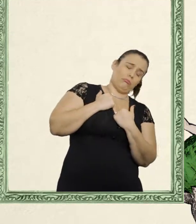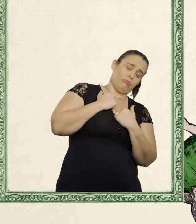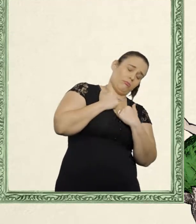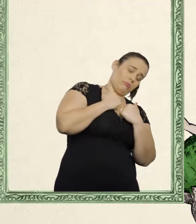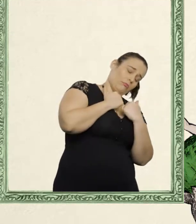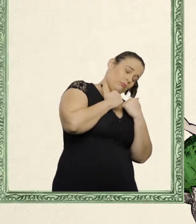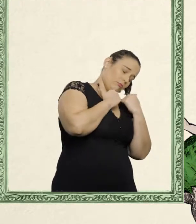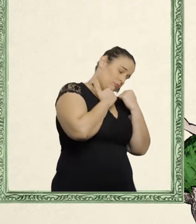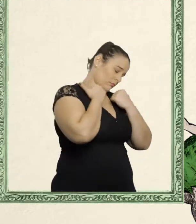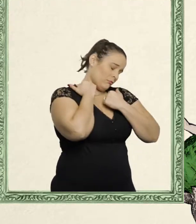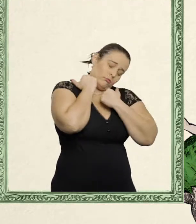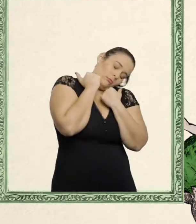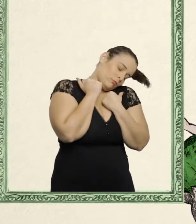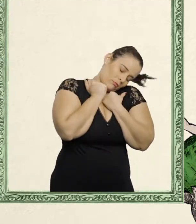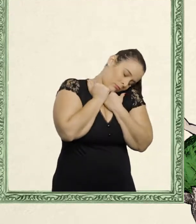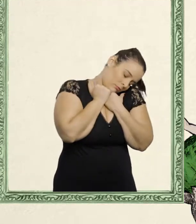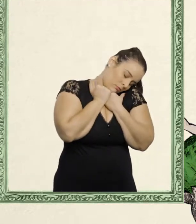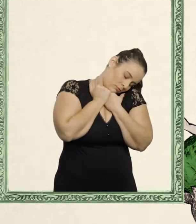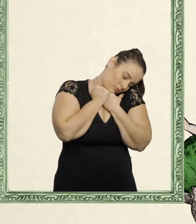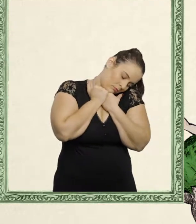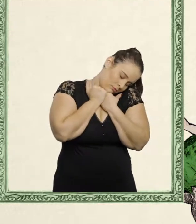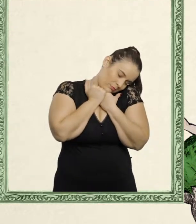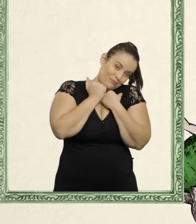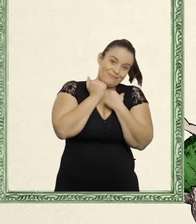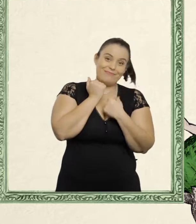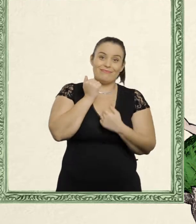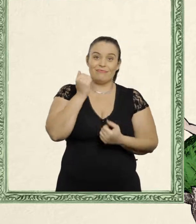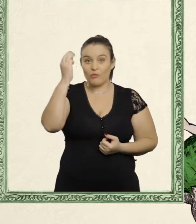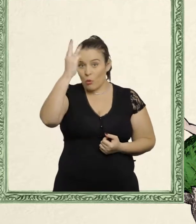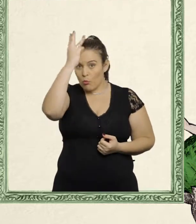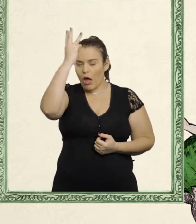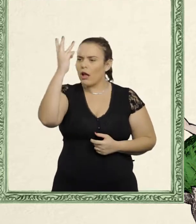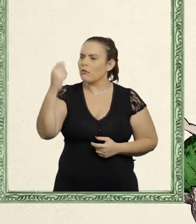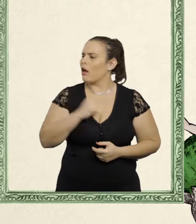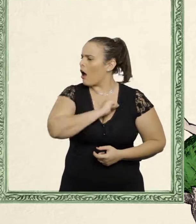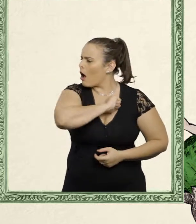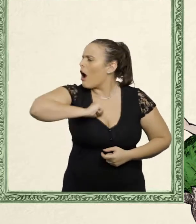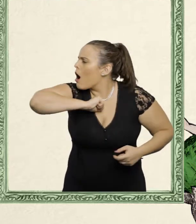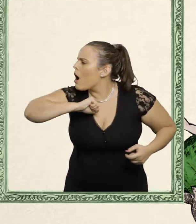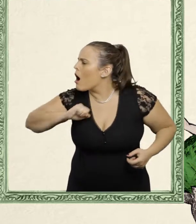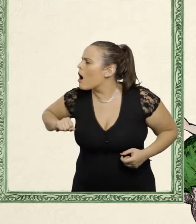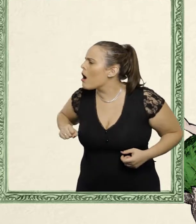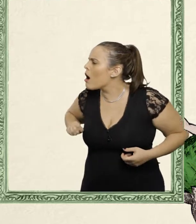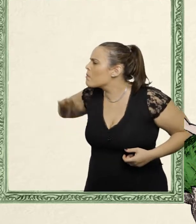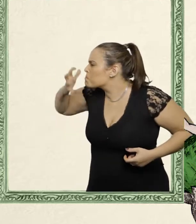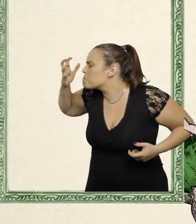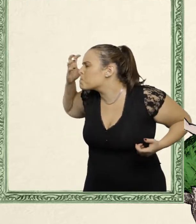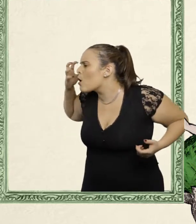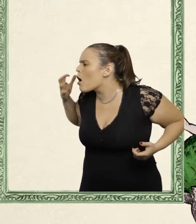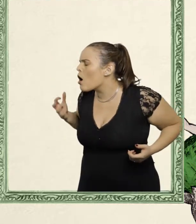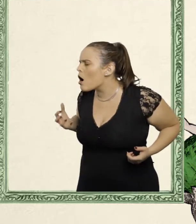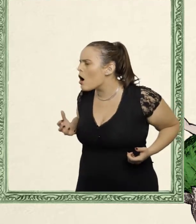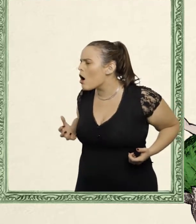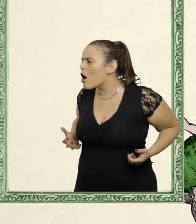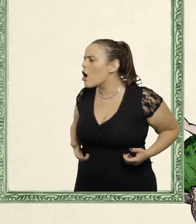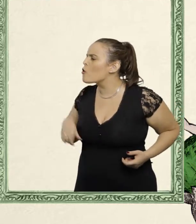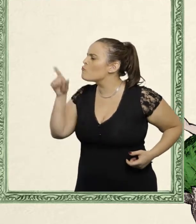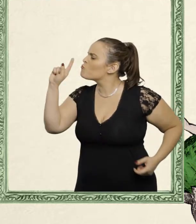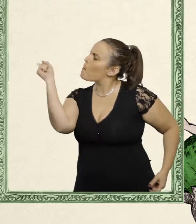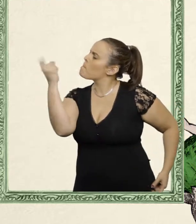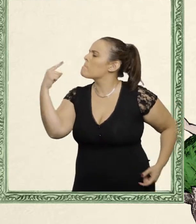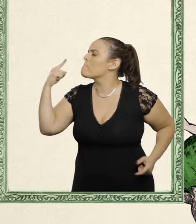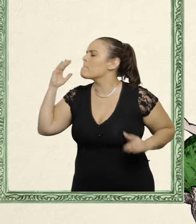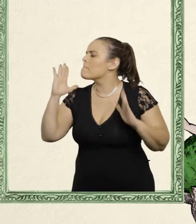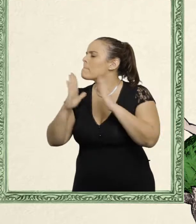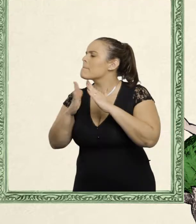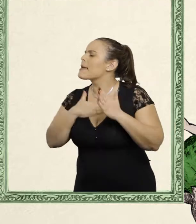acordou. Ele continuou dormindo no chão. Wendy ficou brava com Peter. Ela falou para Peter que ele não